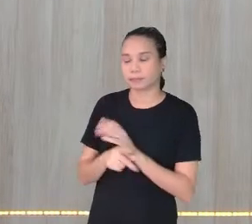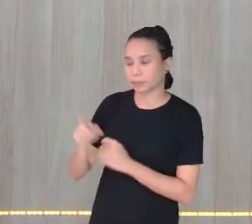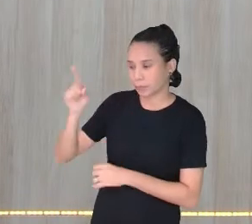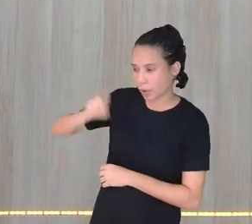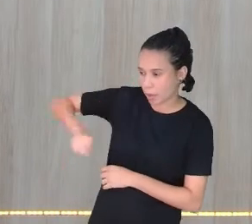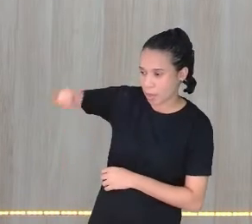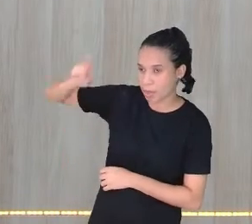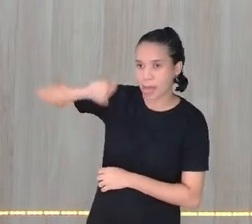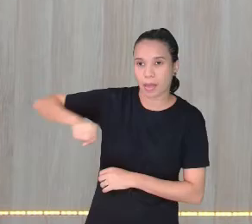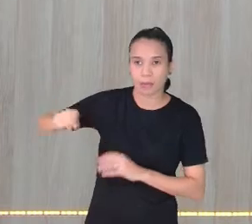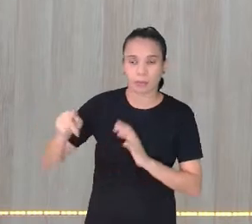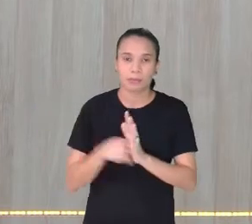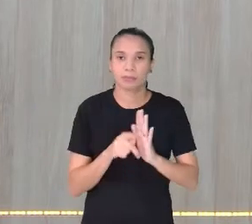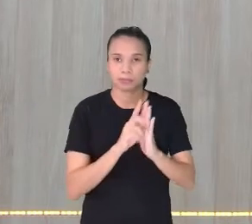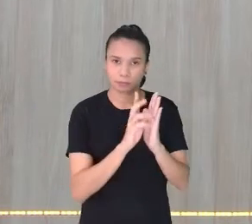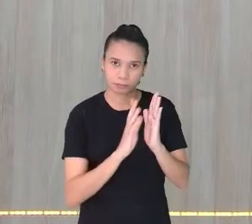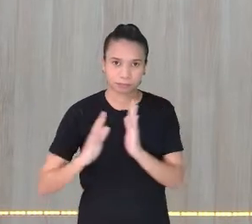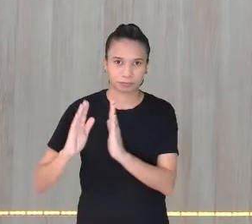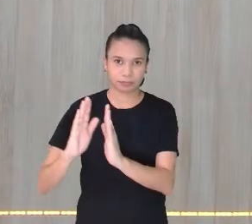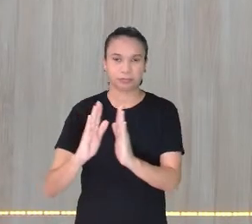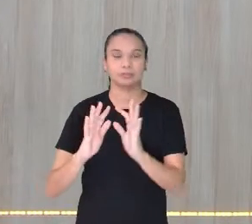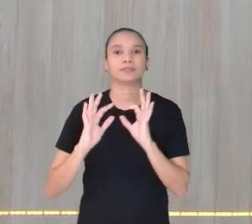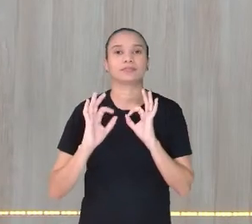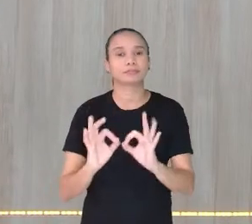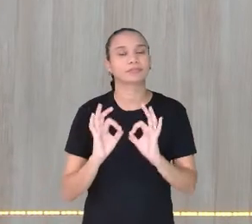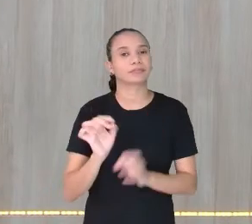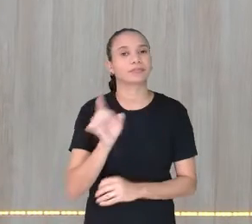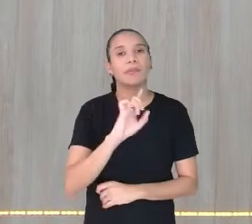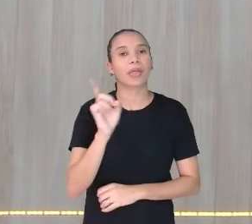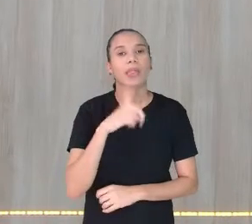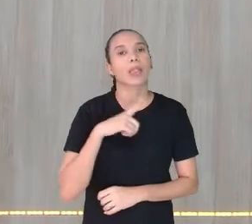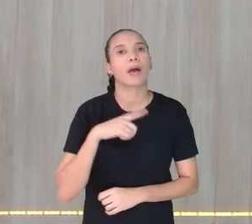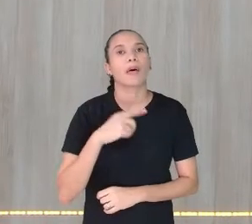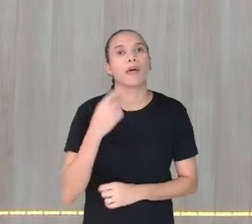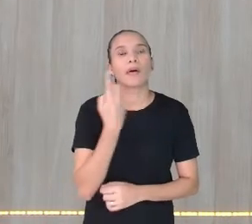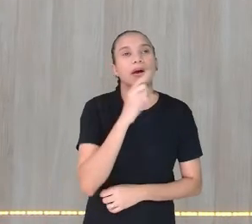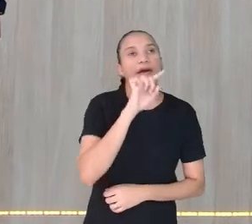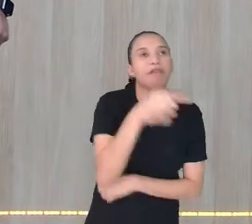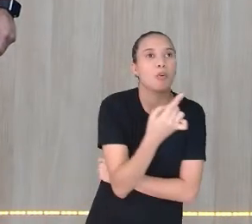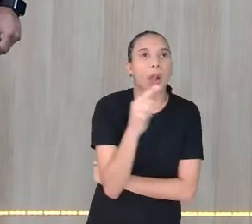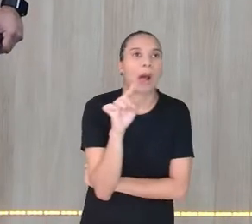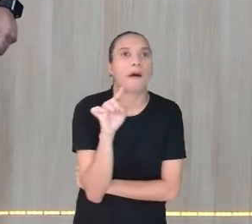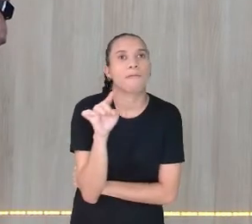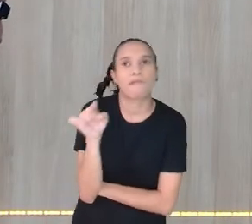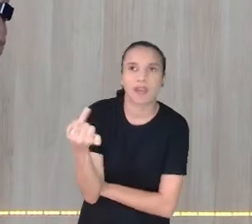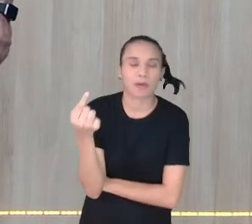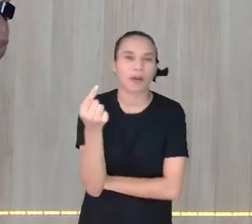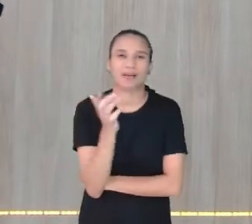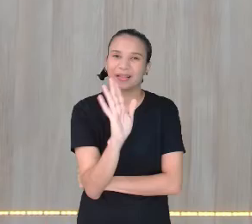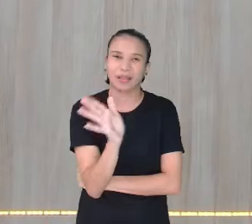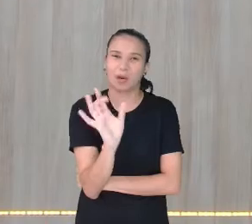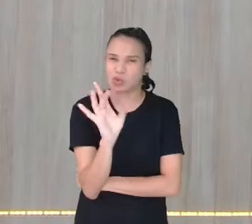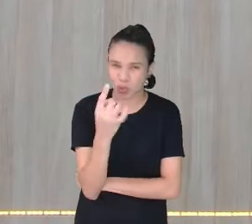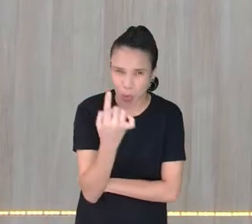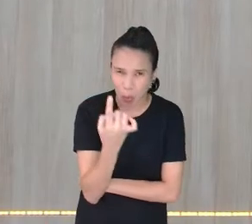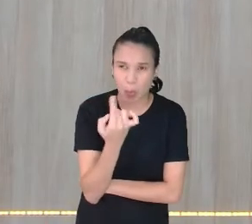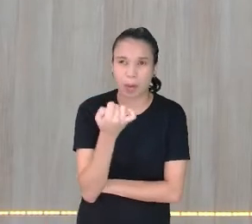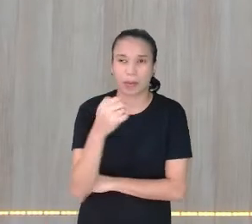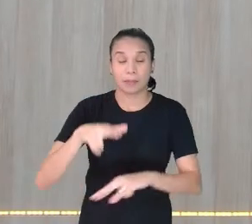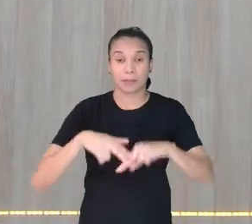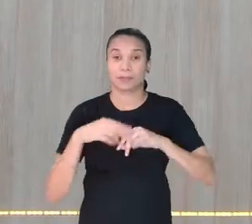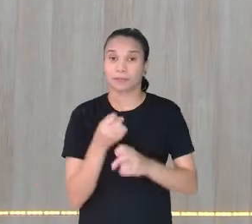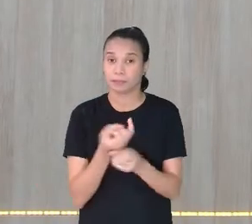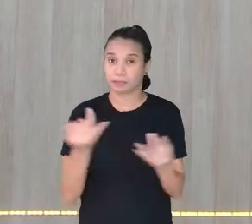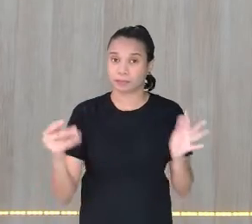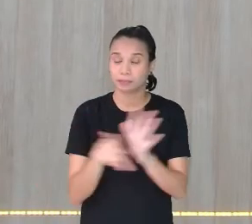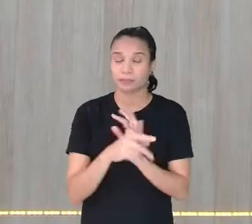um zero do lado do 3, tá? Não coloca-se duas vírgulas no mesmo número, é uma vírgula só. A quantidade de